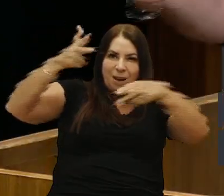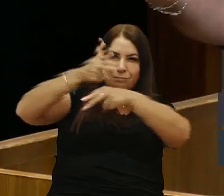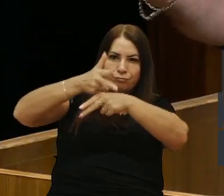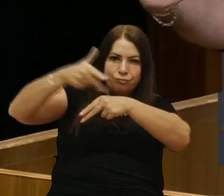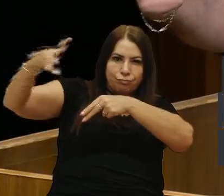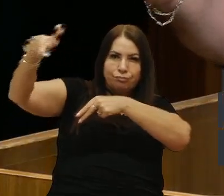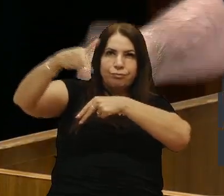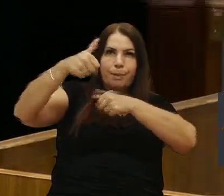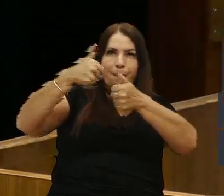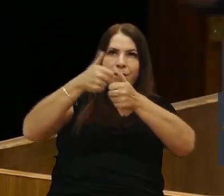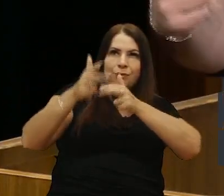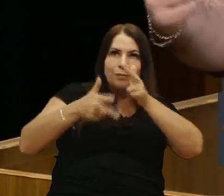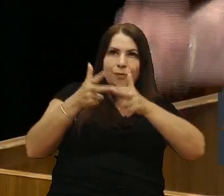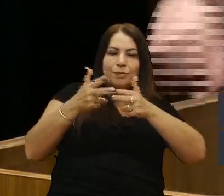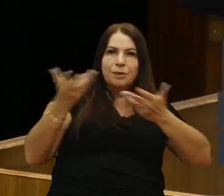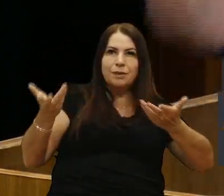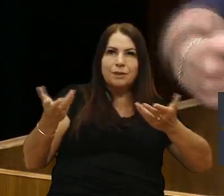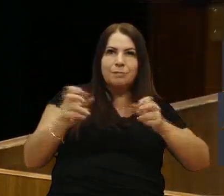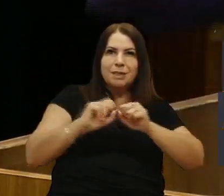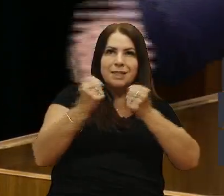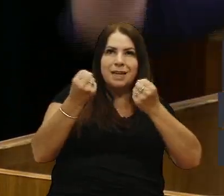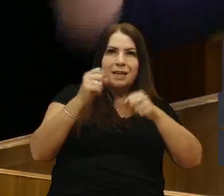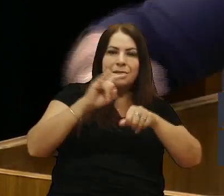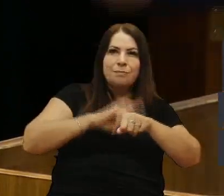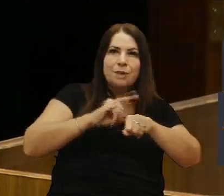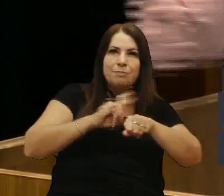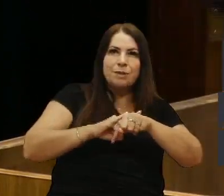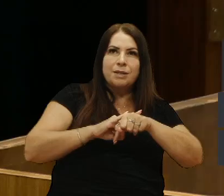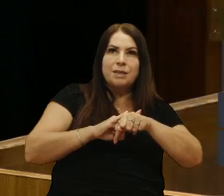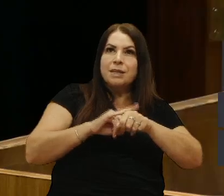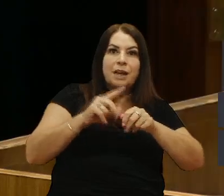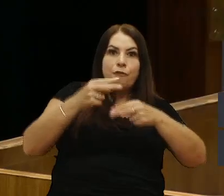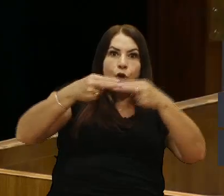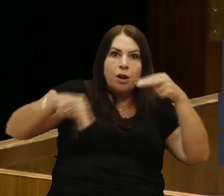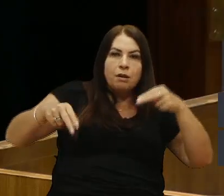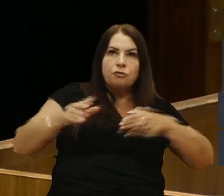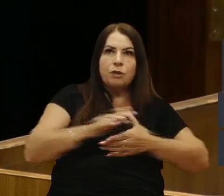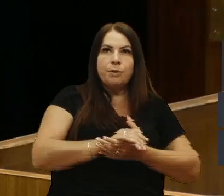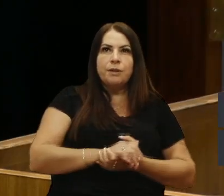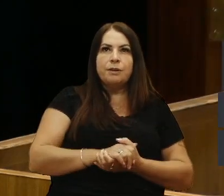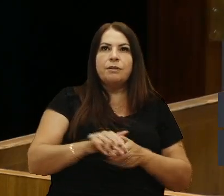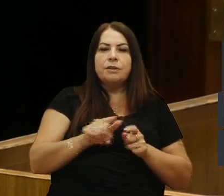ao ponto de depredarem os banheiros que nem foram inaugurados.